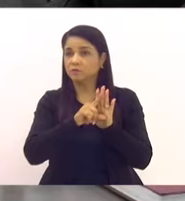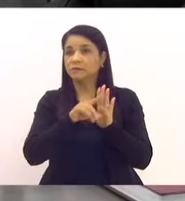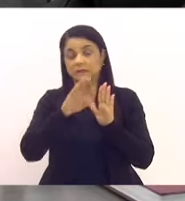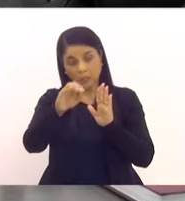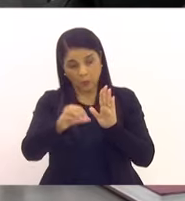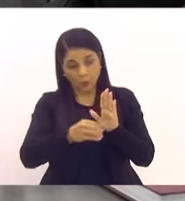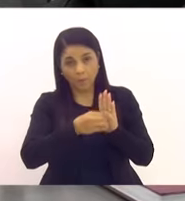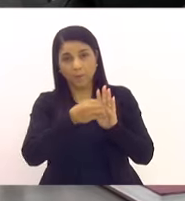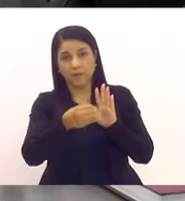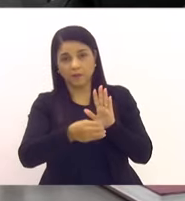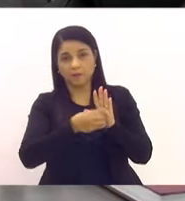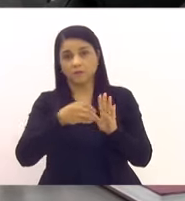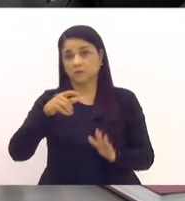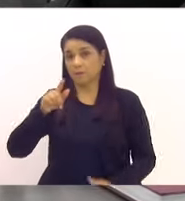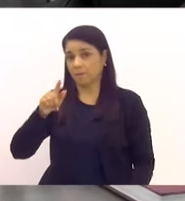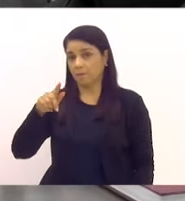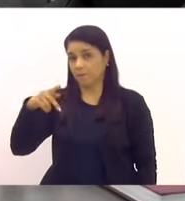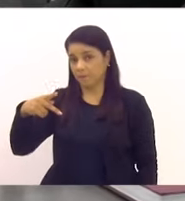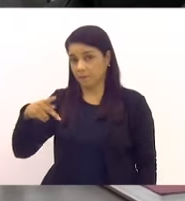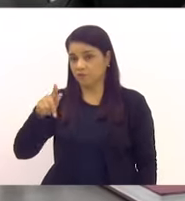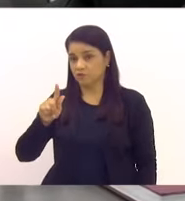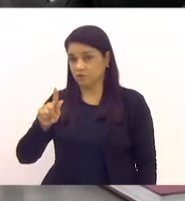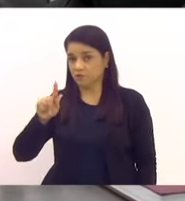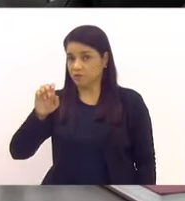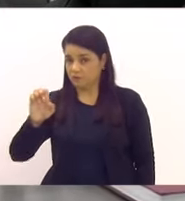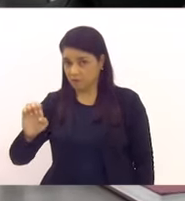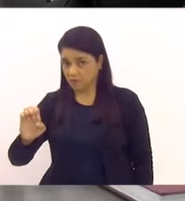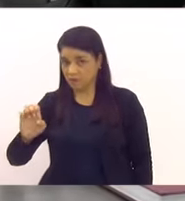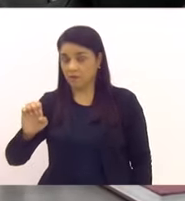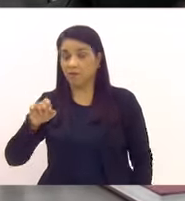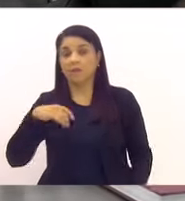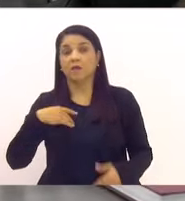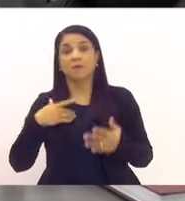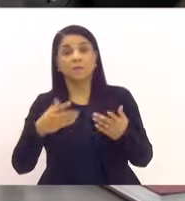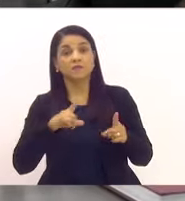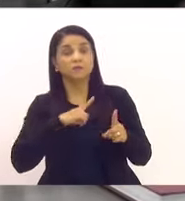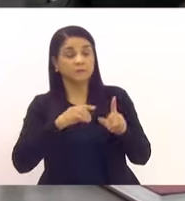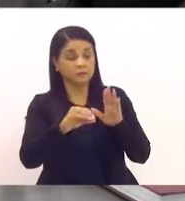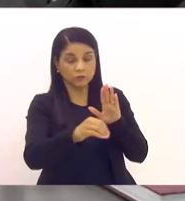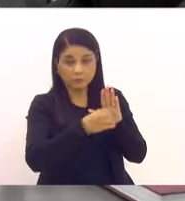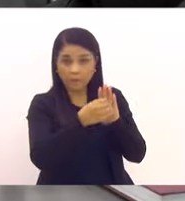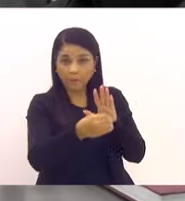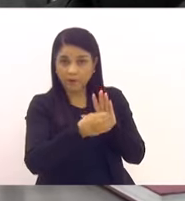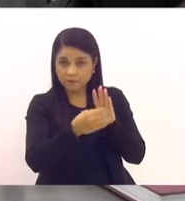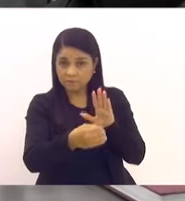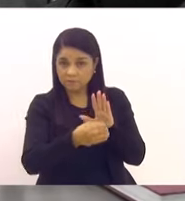parecer da PGE, que sempre é assim, mas que nós tínhamos o parecer dos nossos